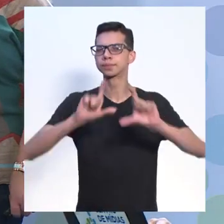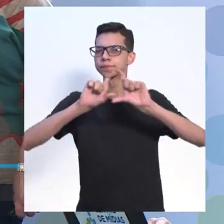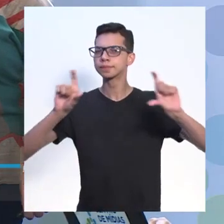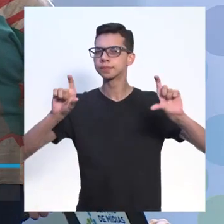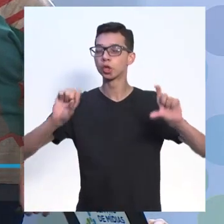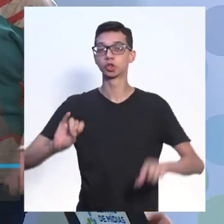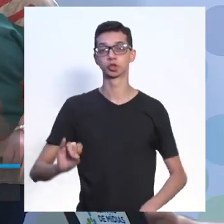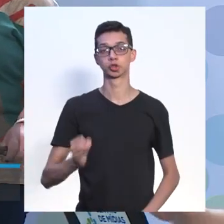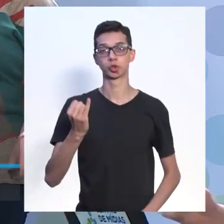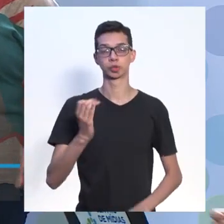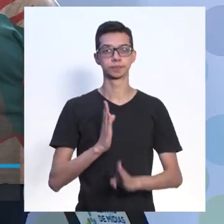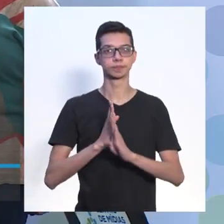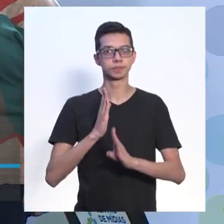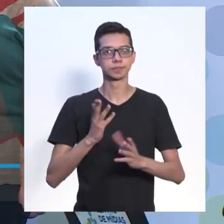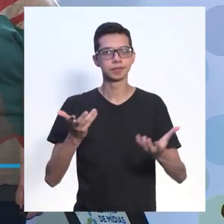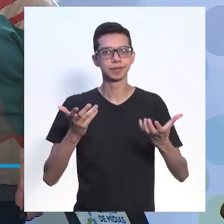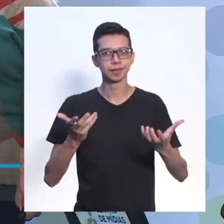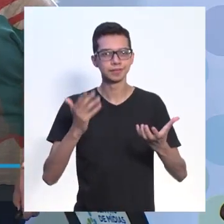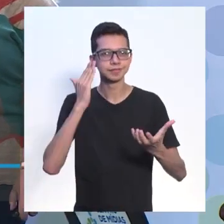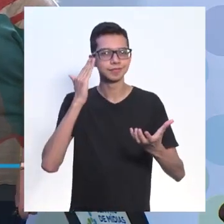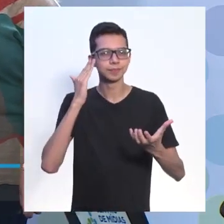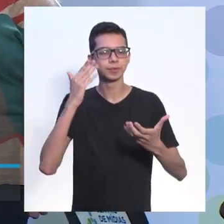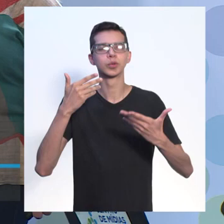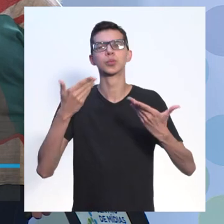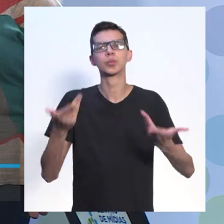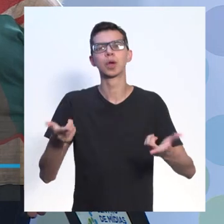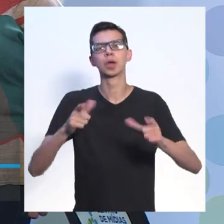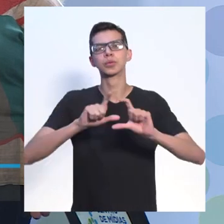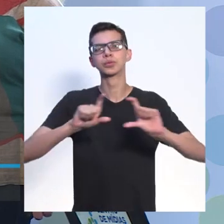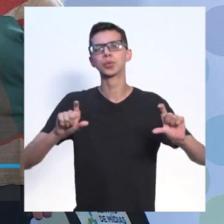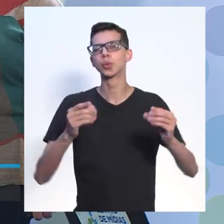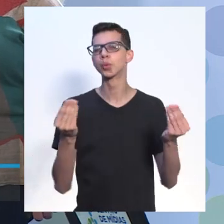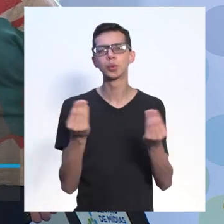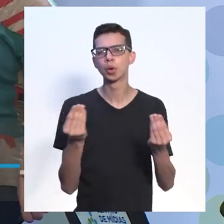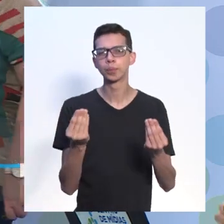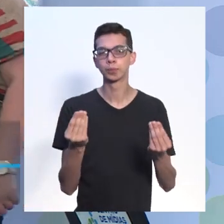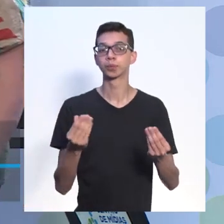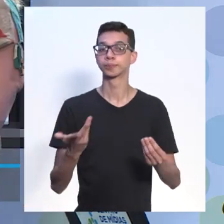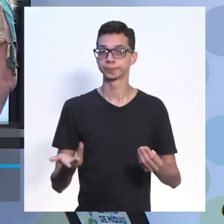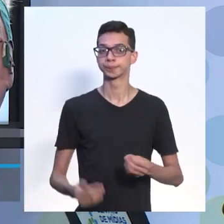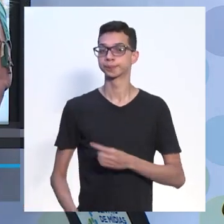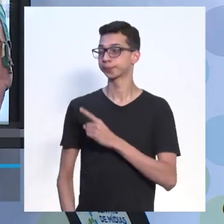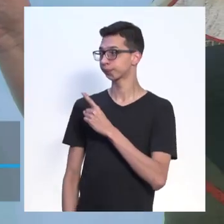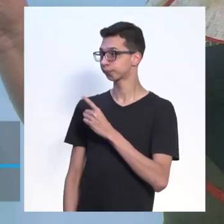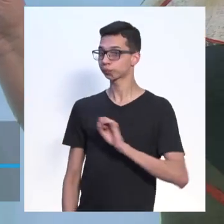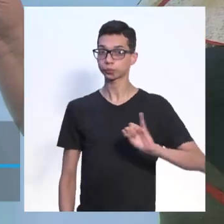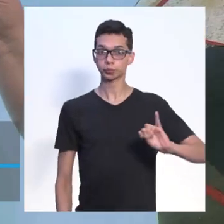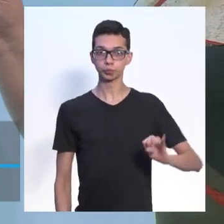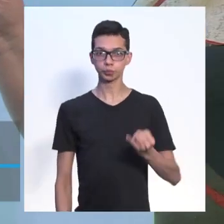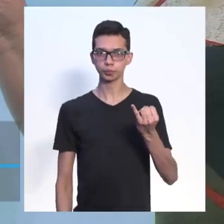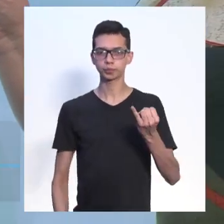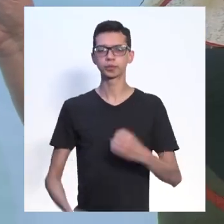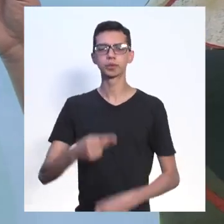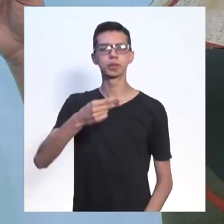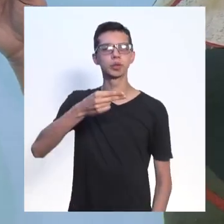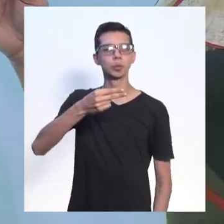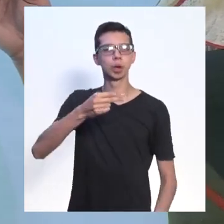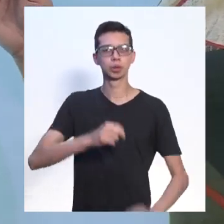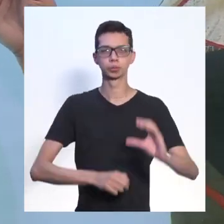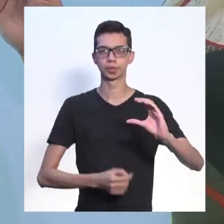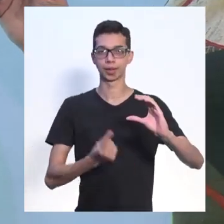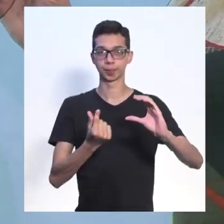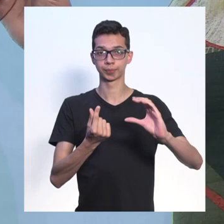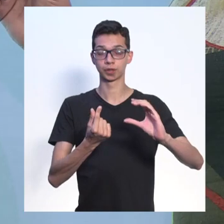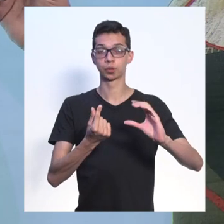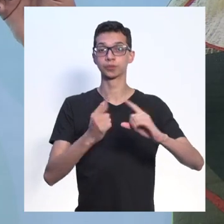correto? Qual que é a fórmula? Juros igual a capital